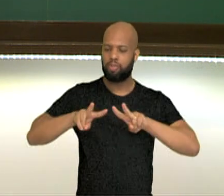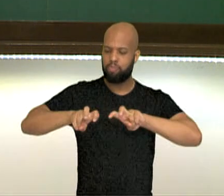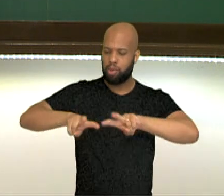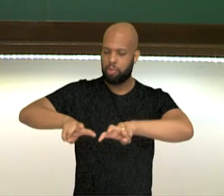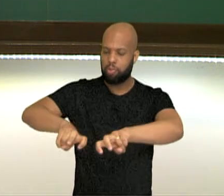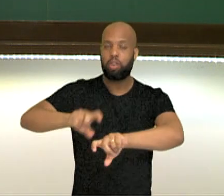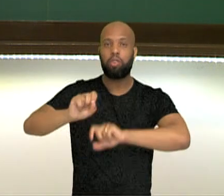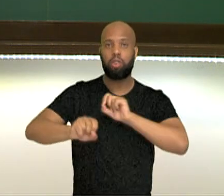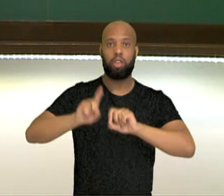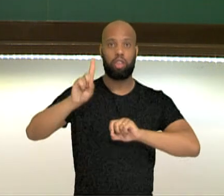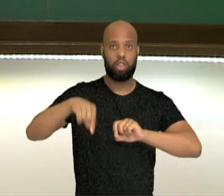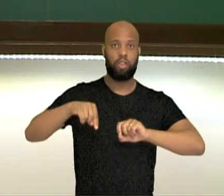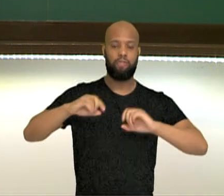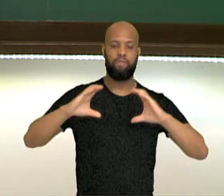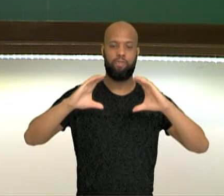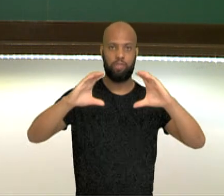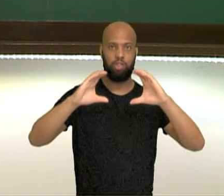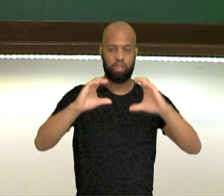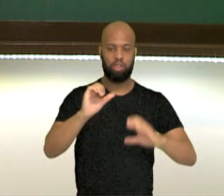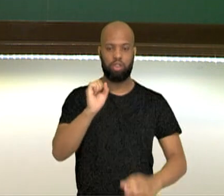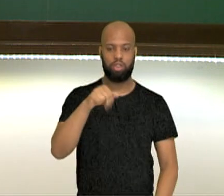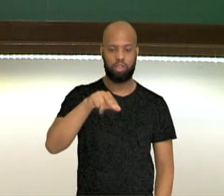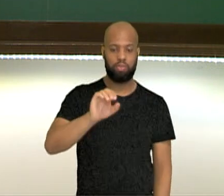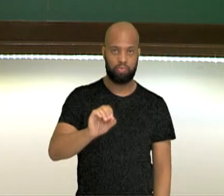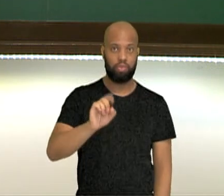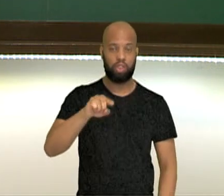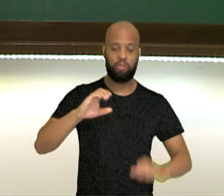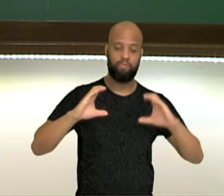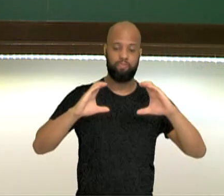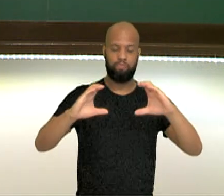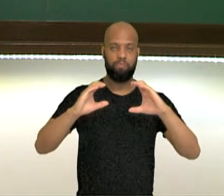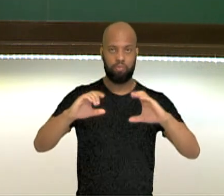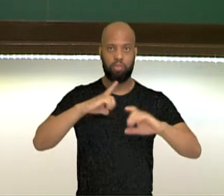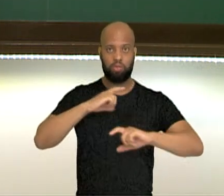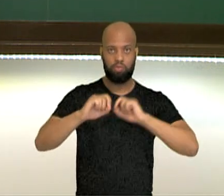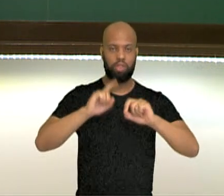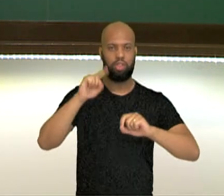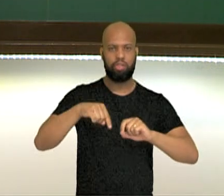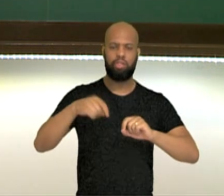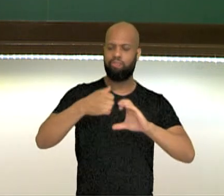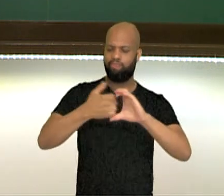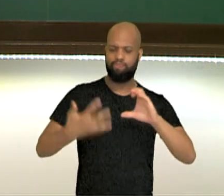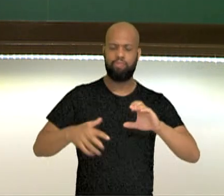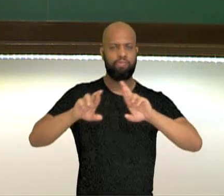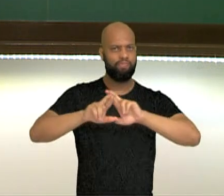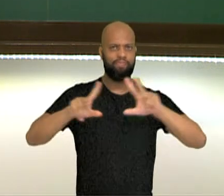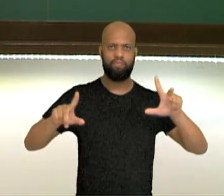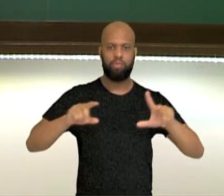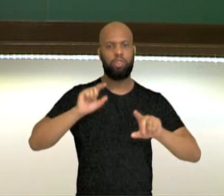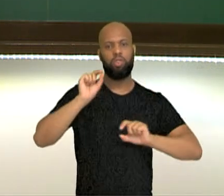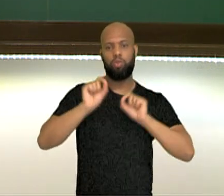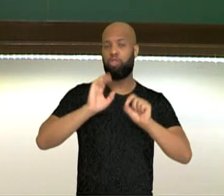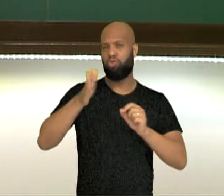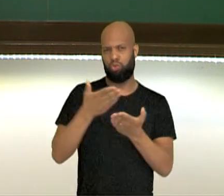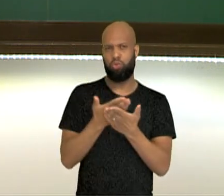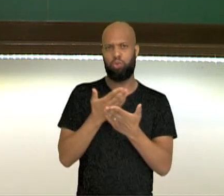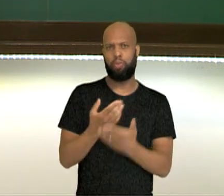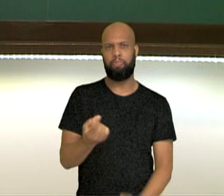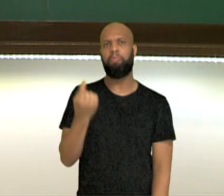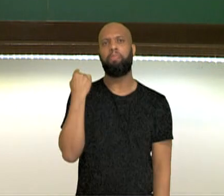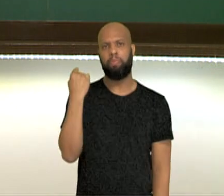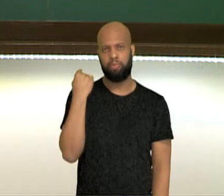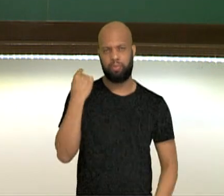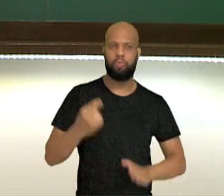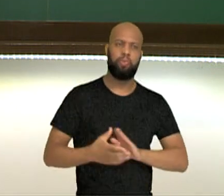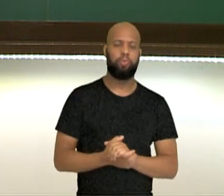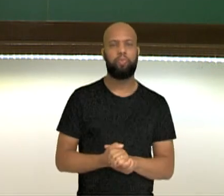a função trigonométrica seno, uma função que traz aí uma característica diferente, conforme a gente já viu nas aulas